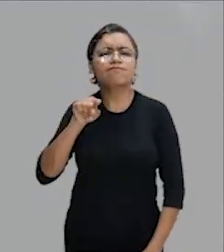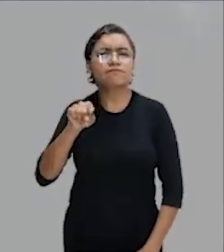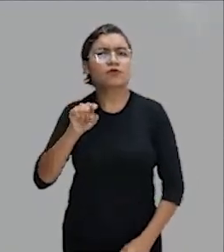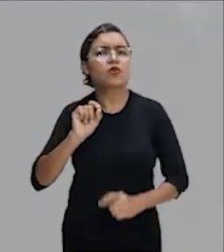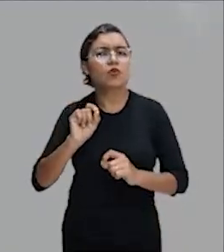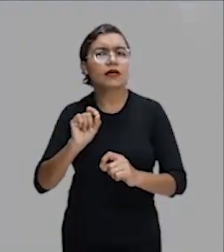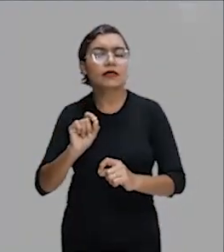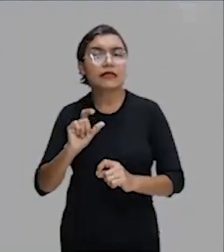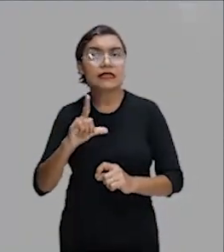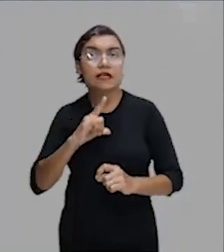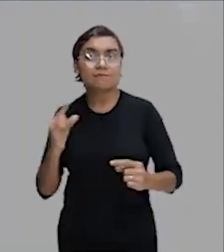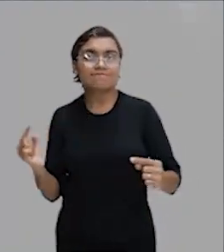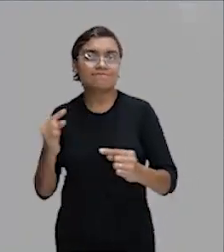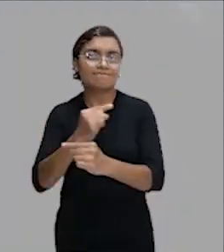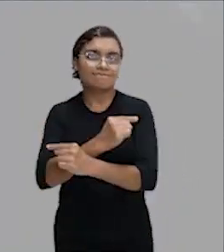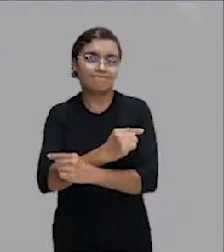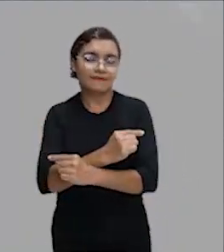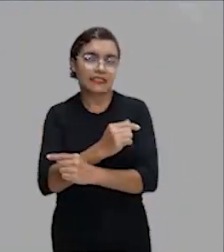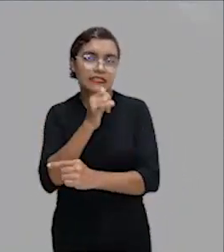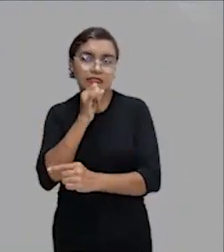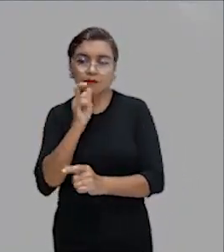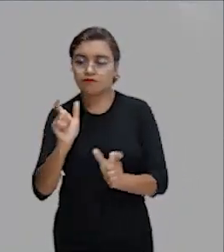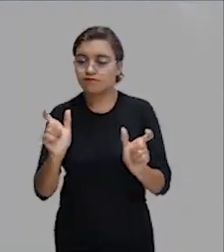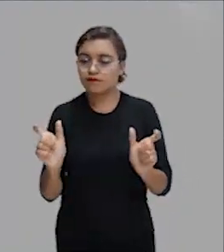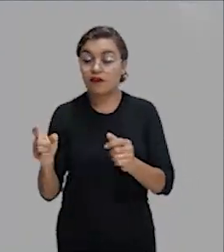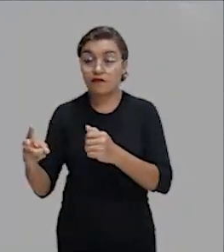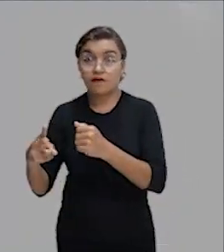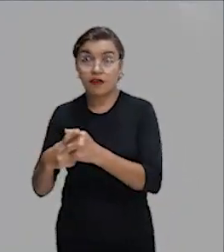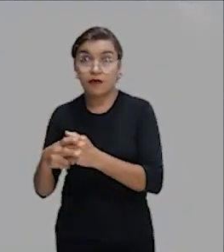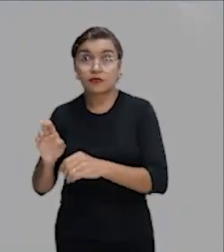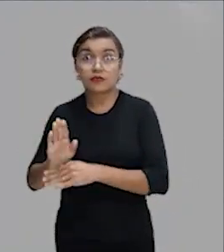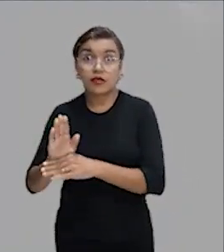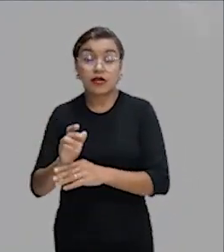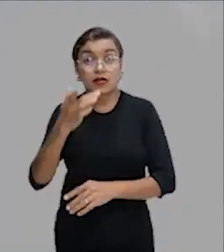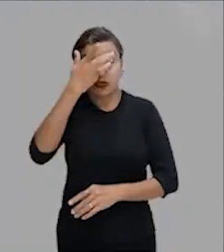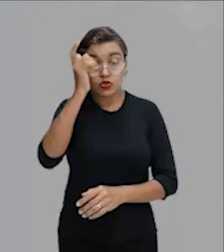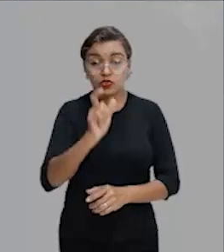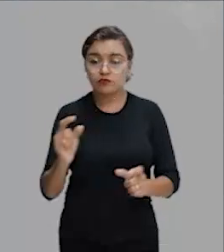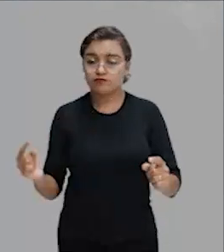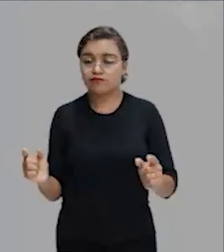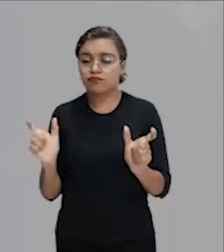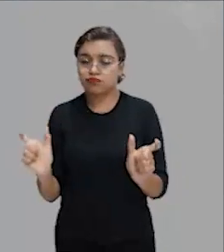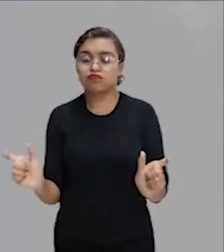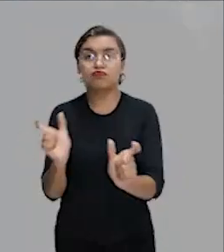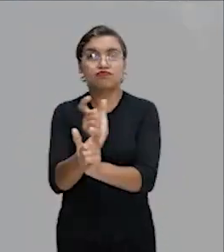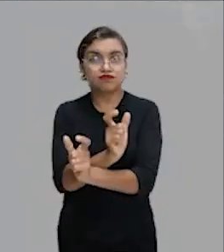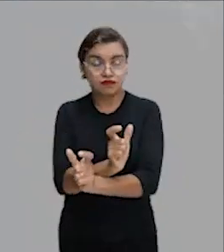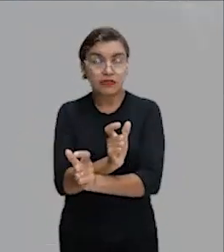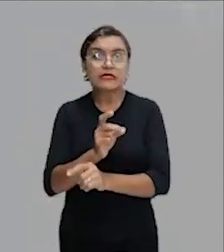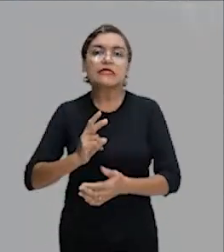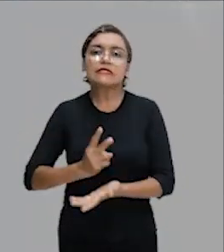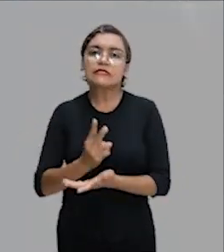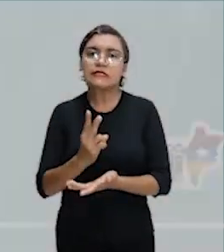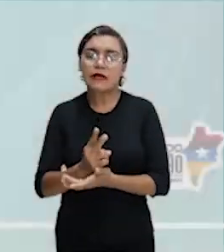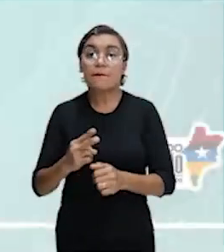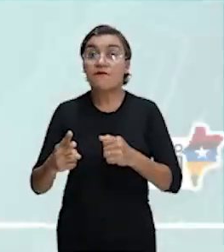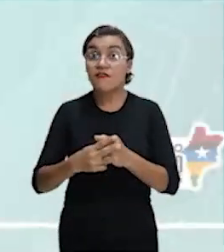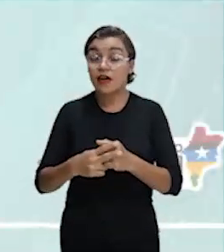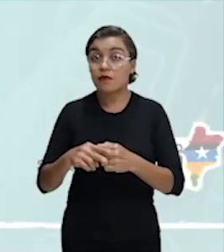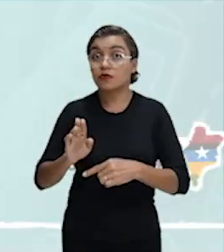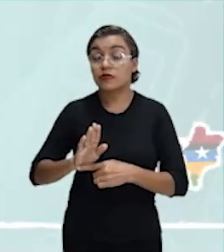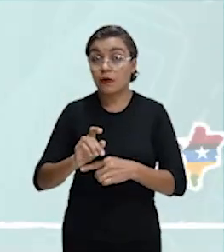tenho? Inversão de posição entre verbo auxiliar e sujeito. Toda vez que nós temos os verbos auxiliares, na hora de